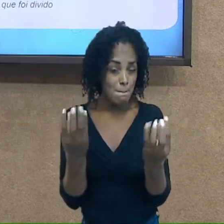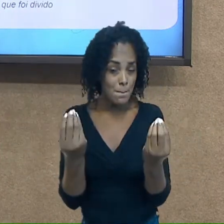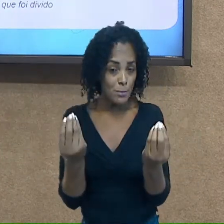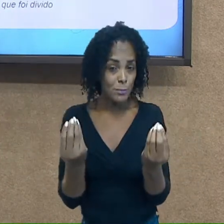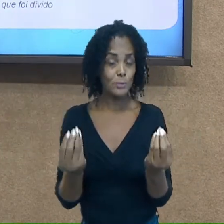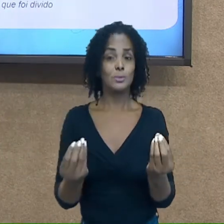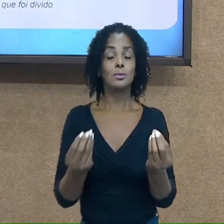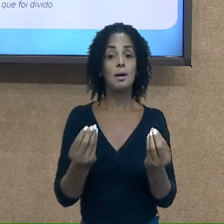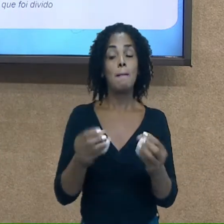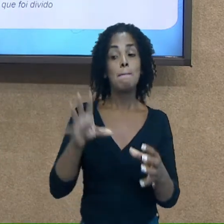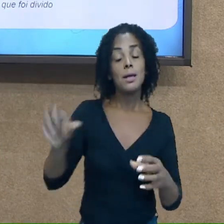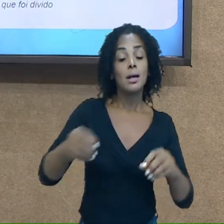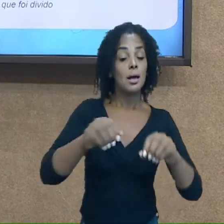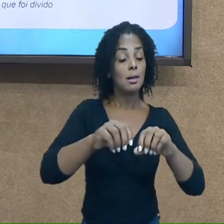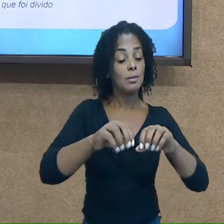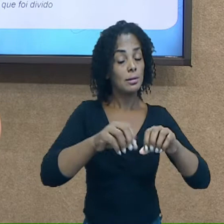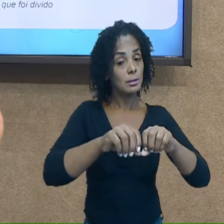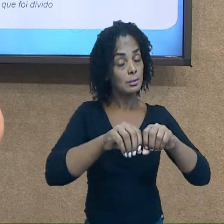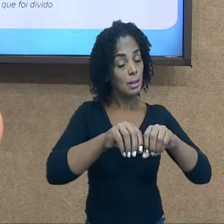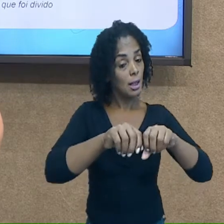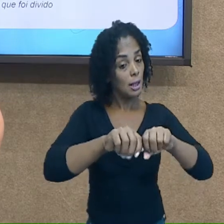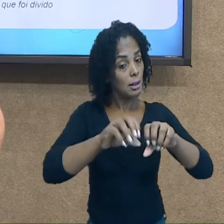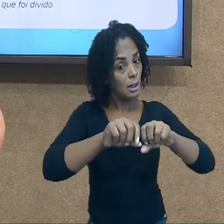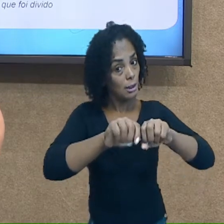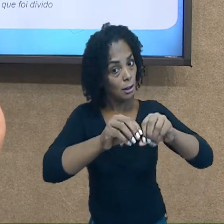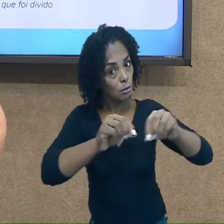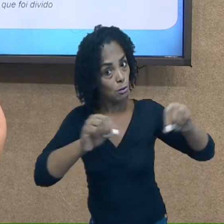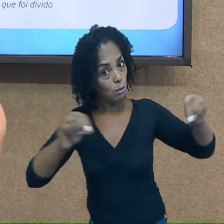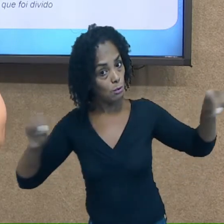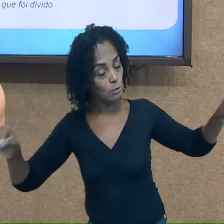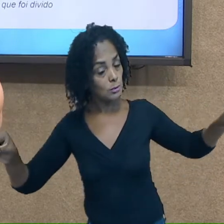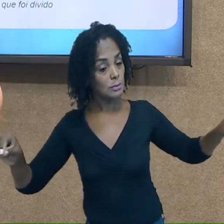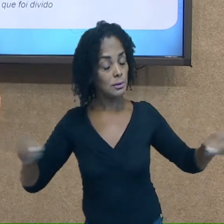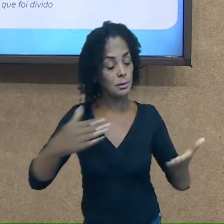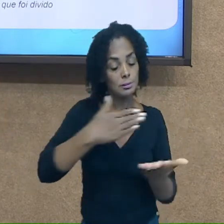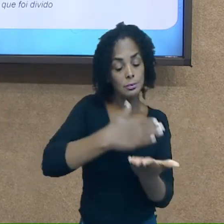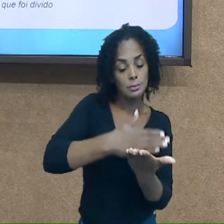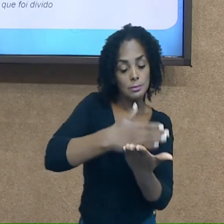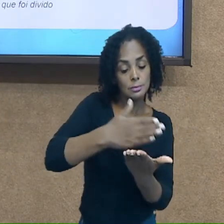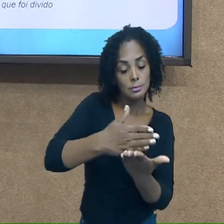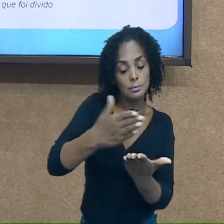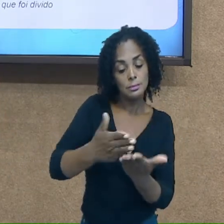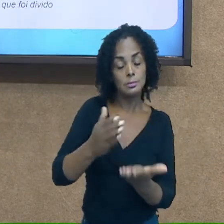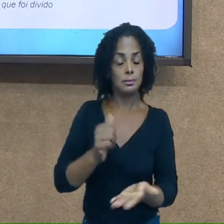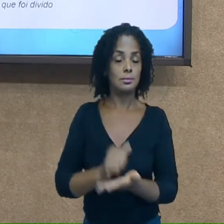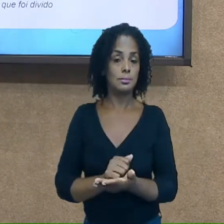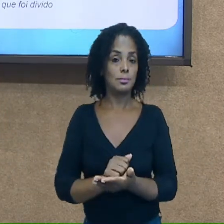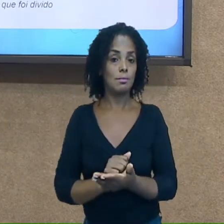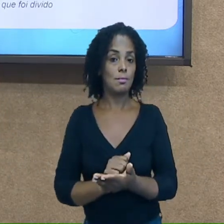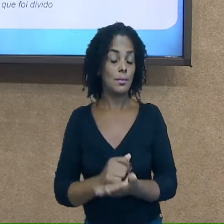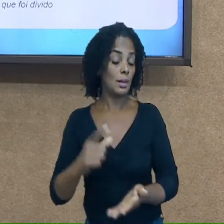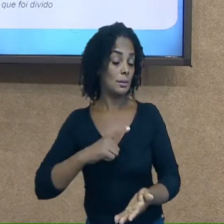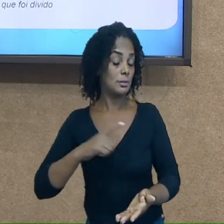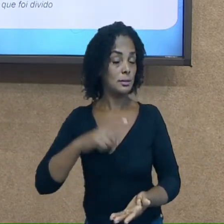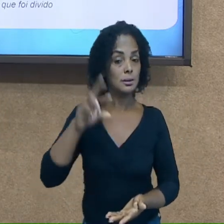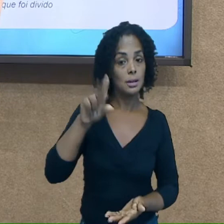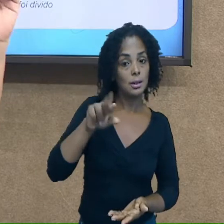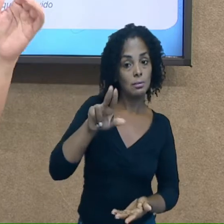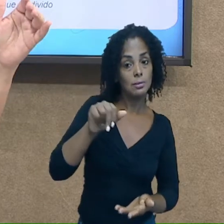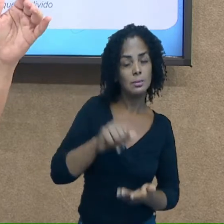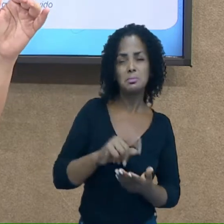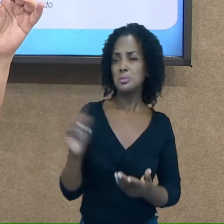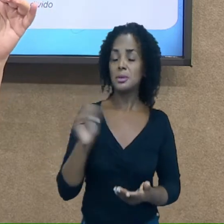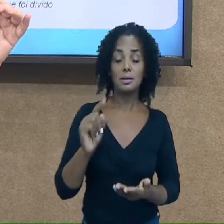que tanto de terra pertencia à sua família. E neste caso tinha a igualdade, ninguém ficava